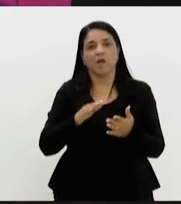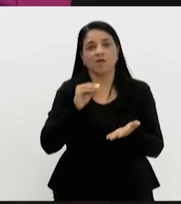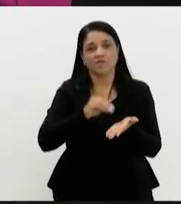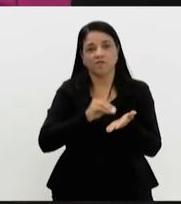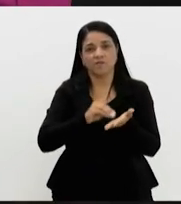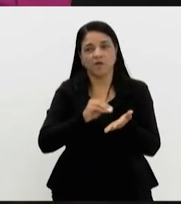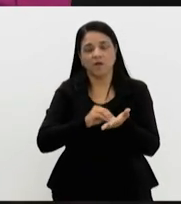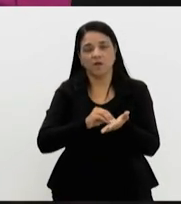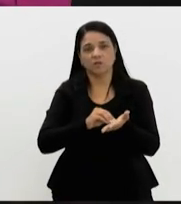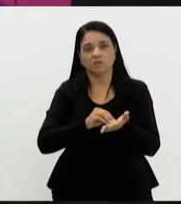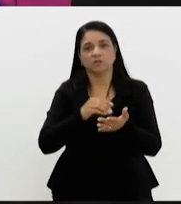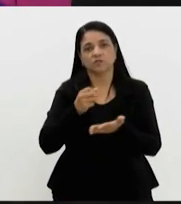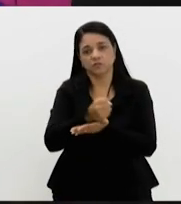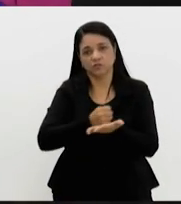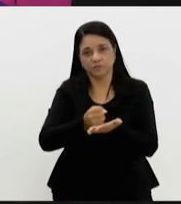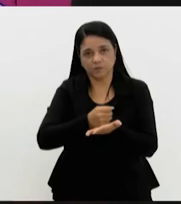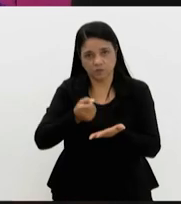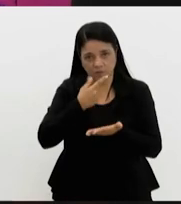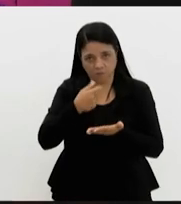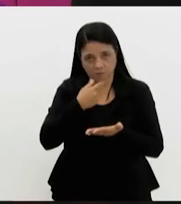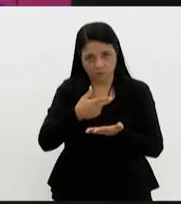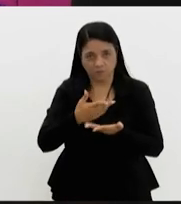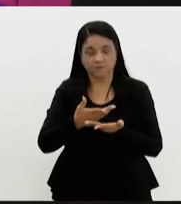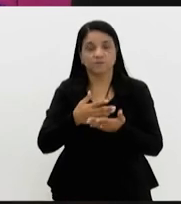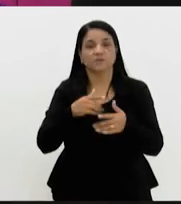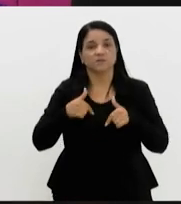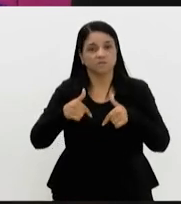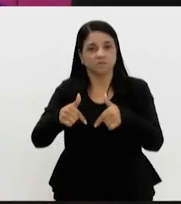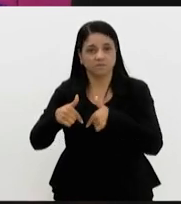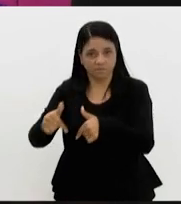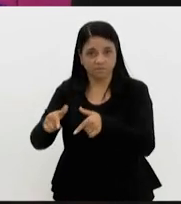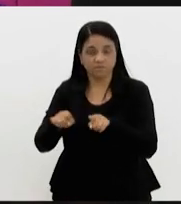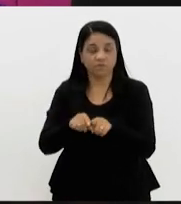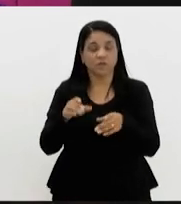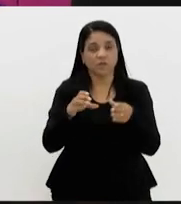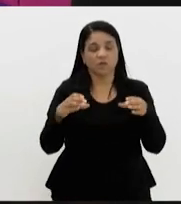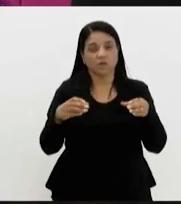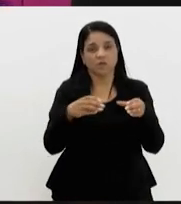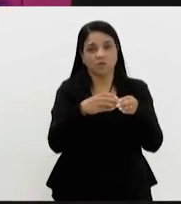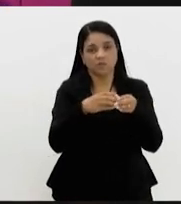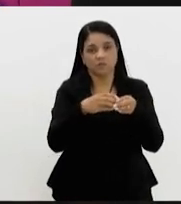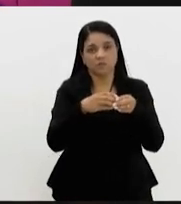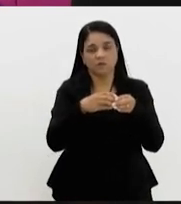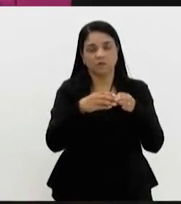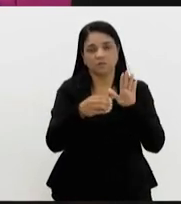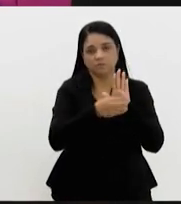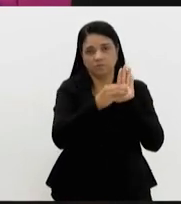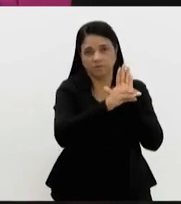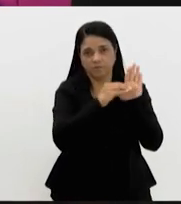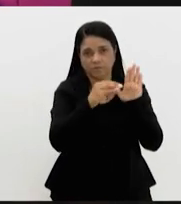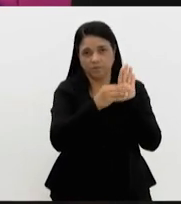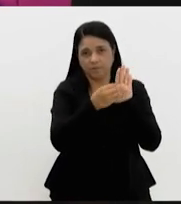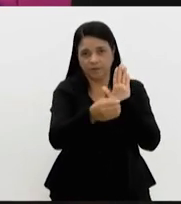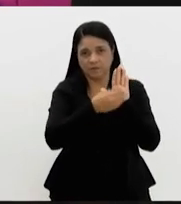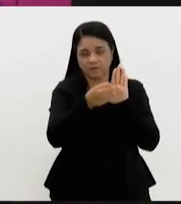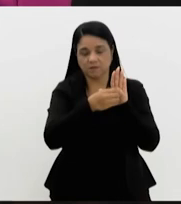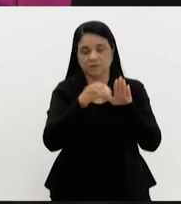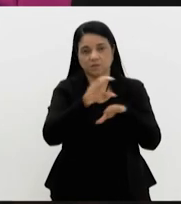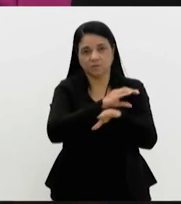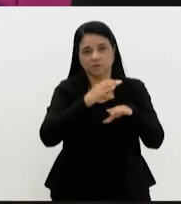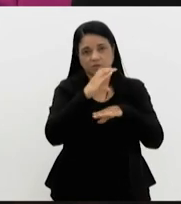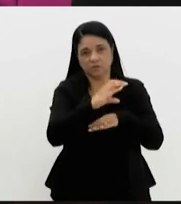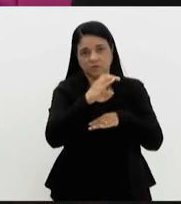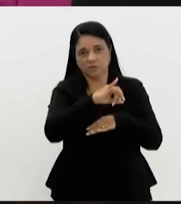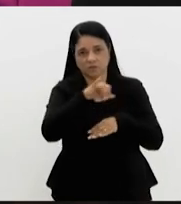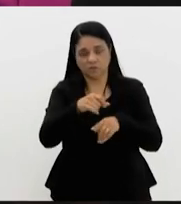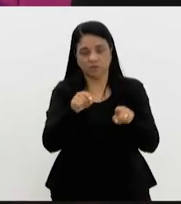de medicamentos e serviços. Pareceres das comissões de Constituição e Justiça, pela condicionalidade de saúde favorável,